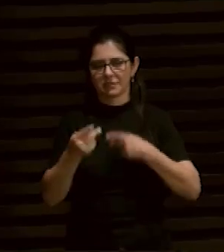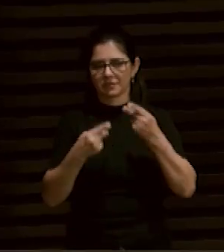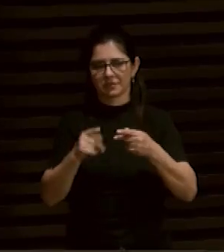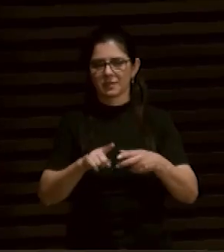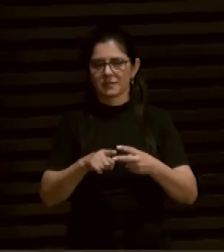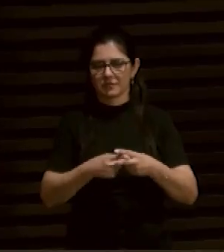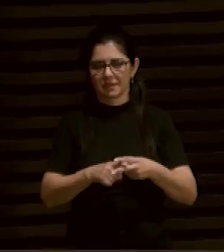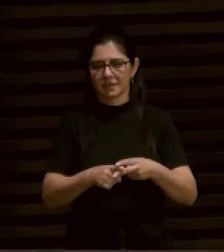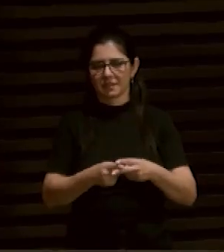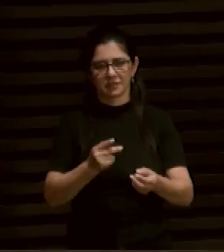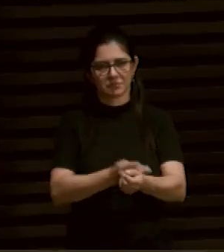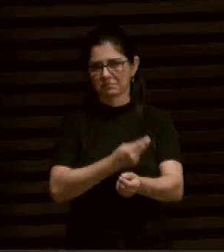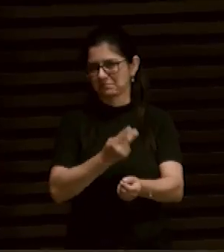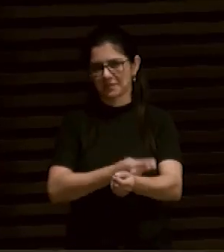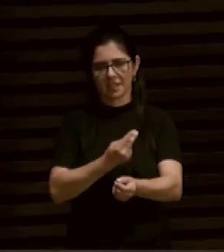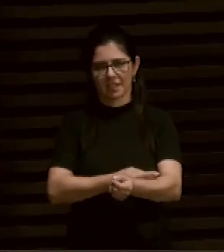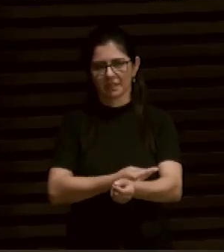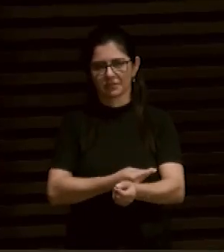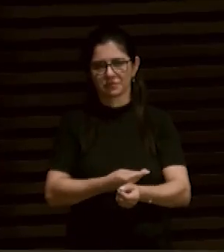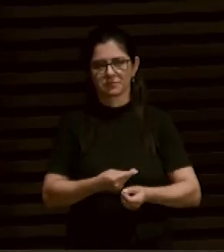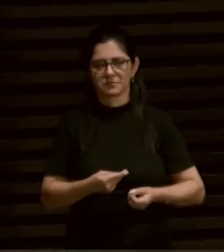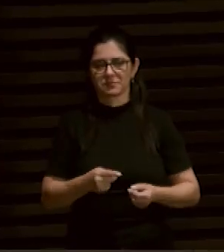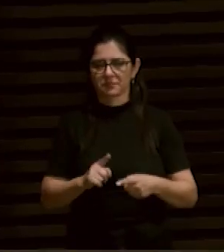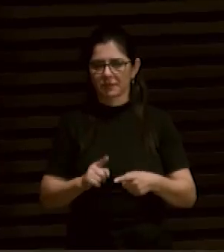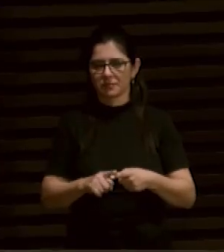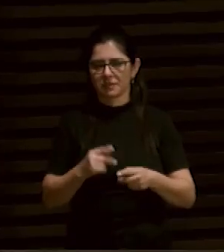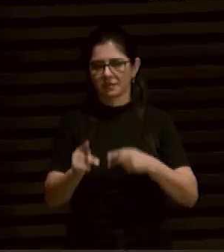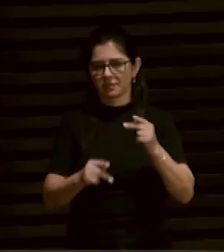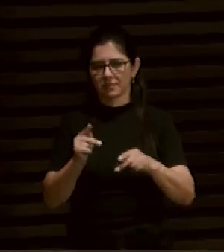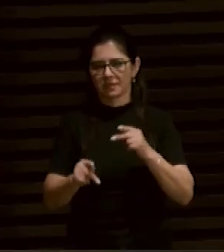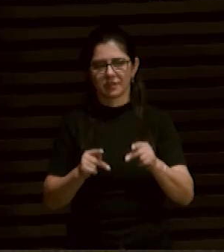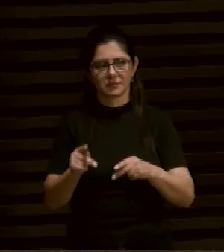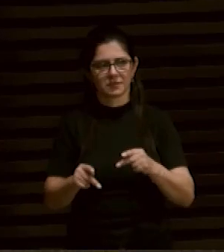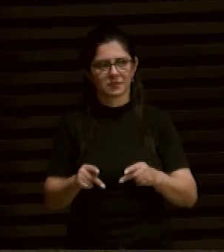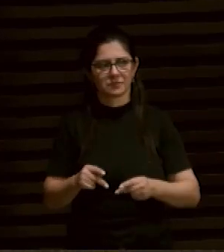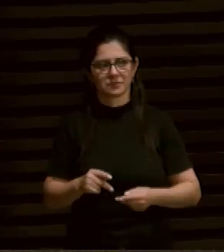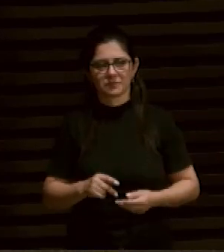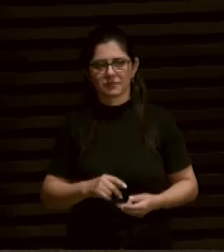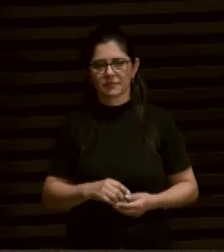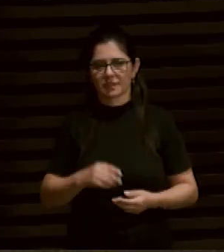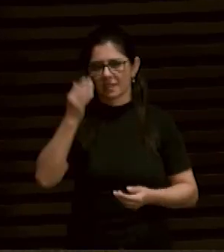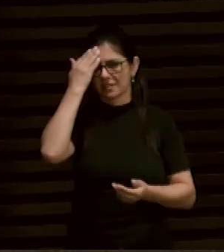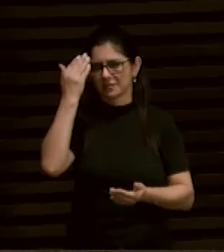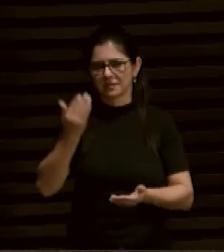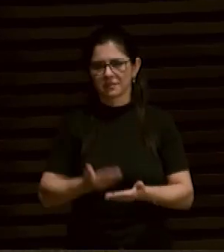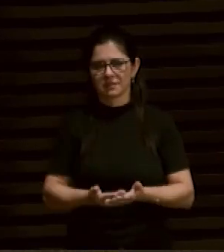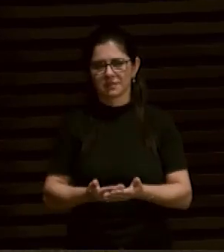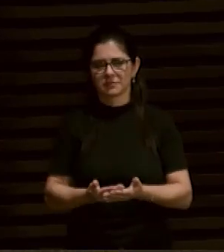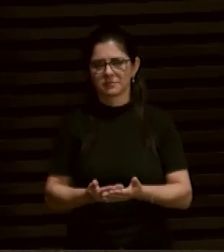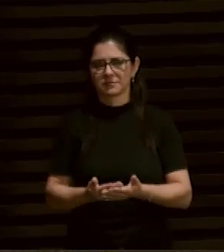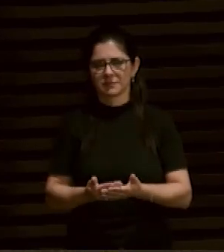época marcada pelo triunfo terapêutico, aonde, mas como assim isso é pecado? Quem disse que você não